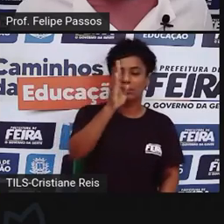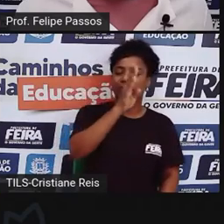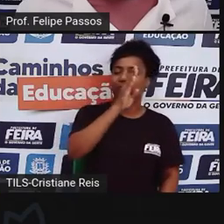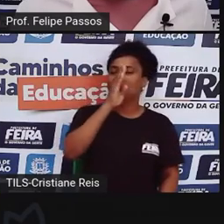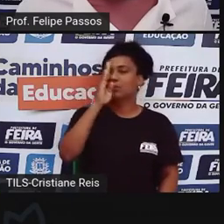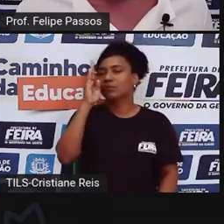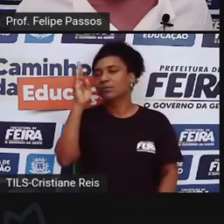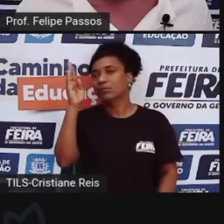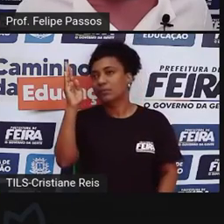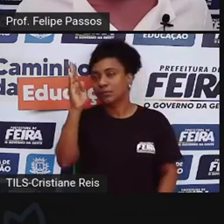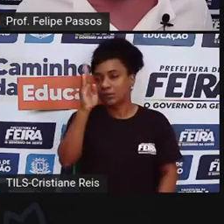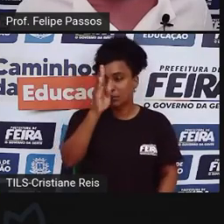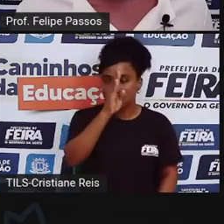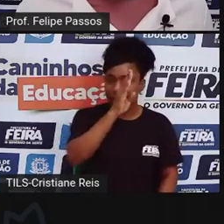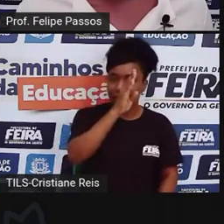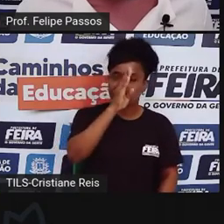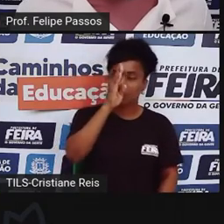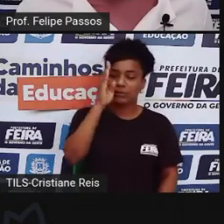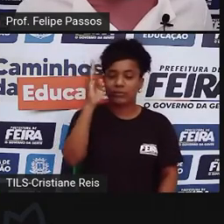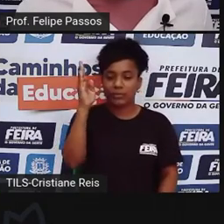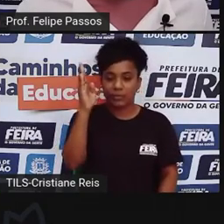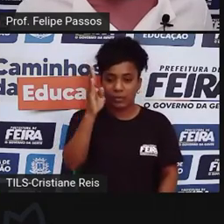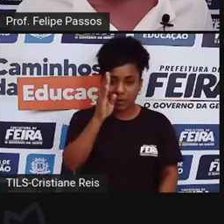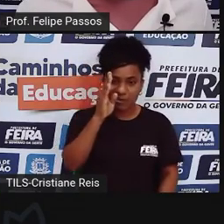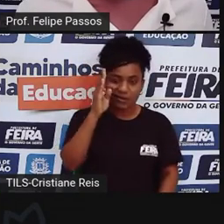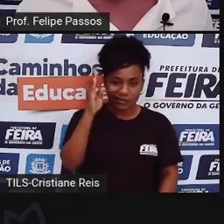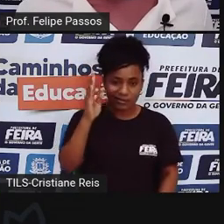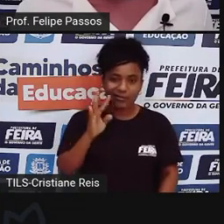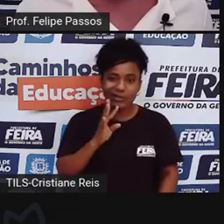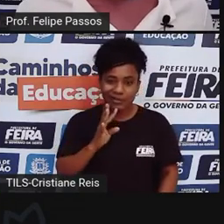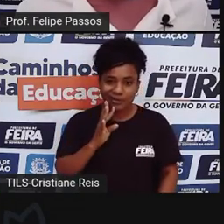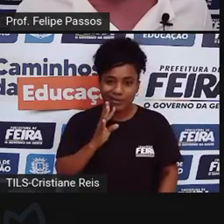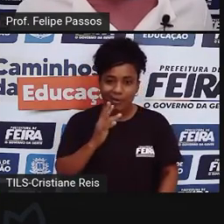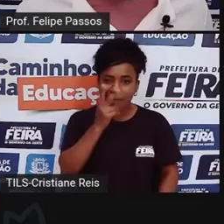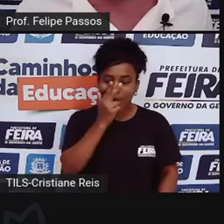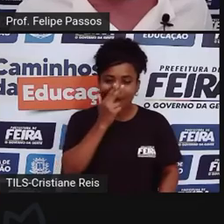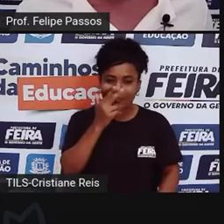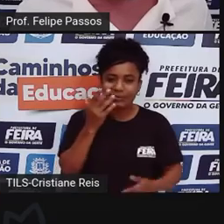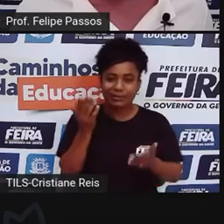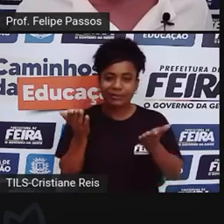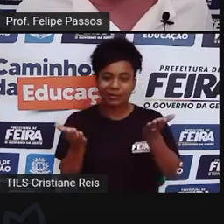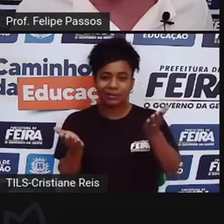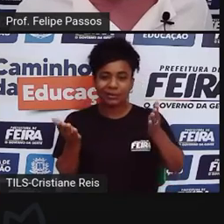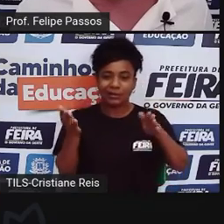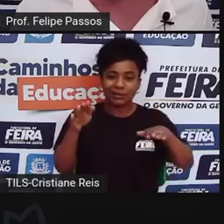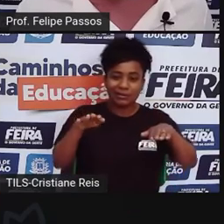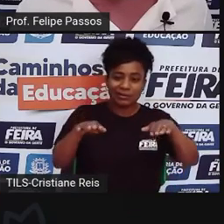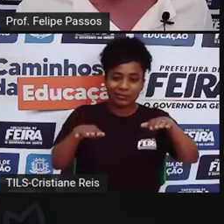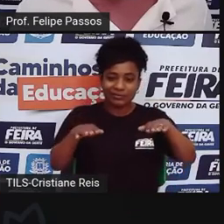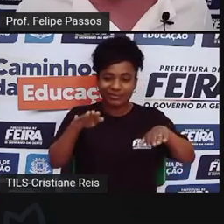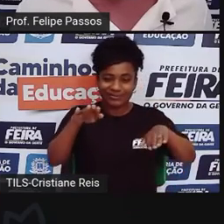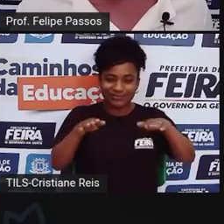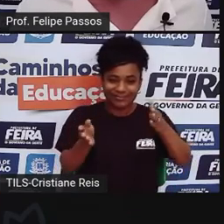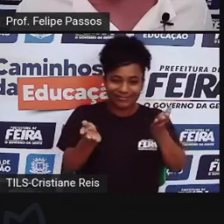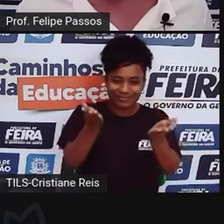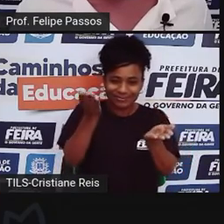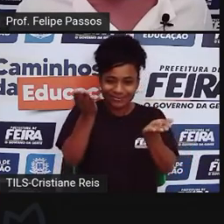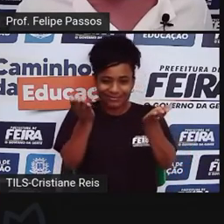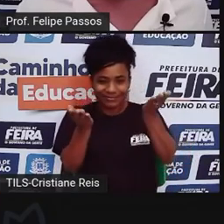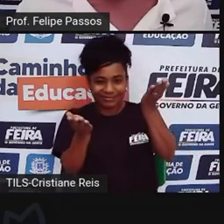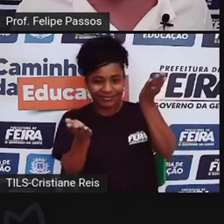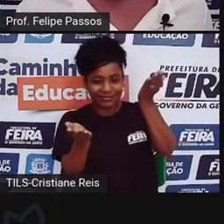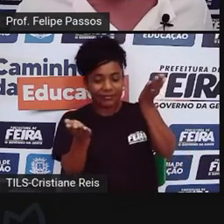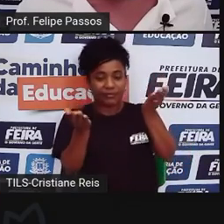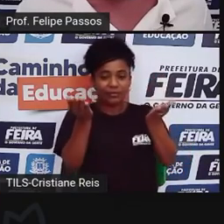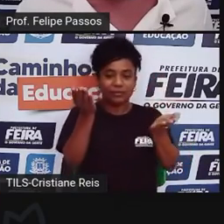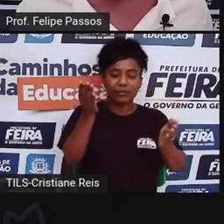porque esse líquido é como se fosse aquela régua de nível de pedreiro, do equilíbrio, da gente saber se a gente está em pé, se a gente está sentado, se a gente está correndo. Então, quando